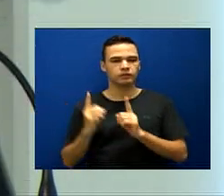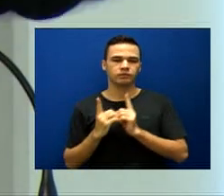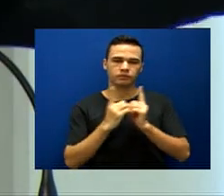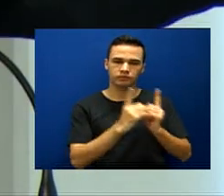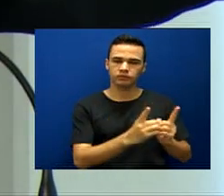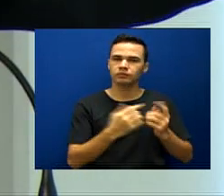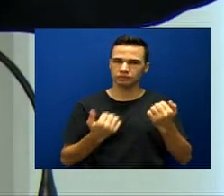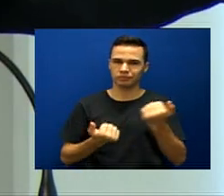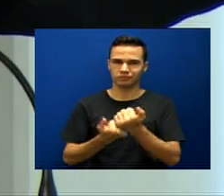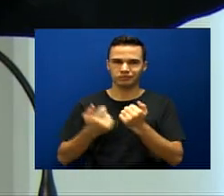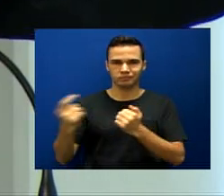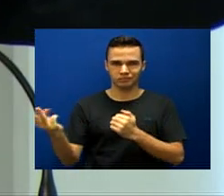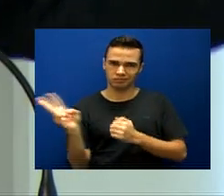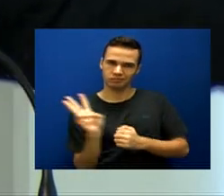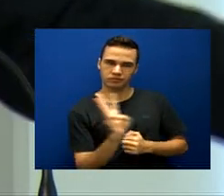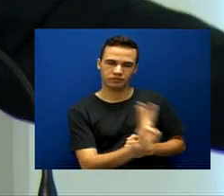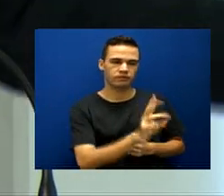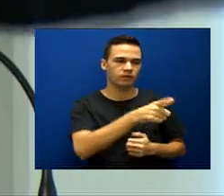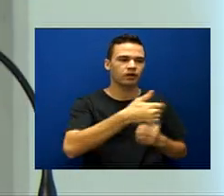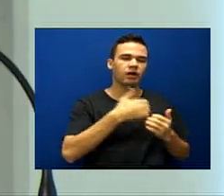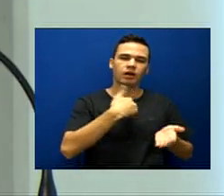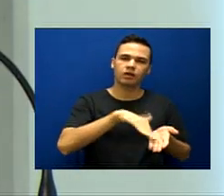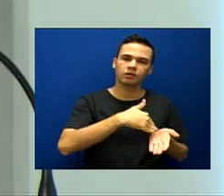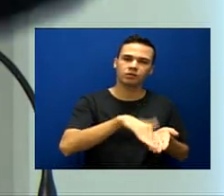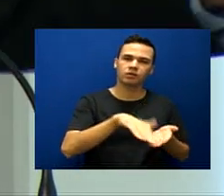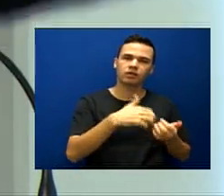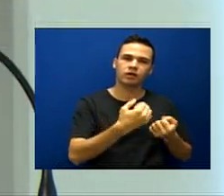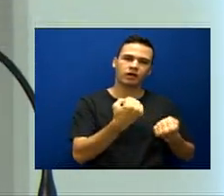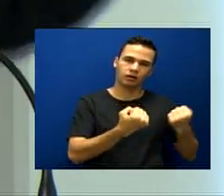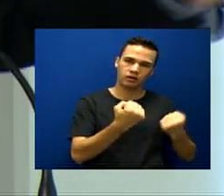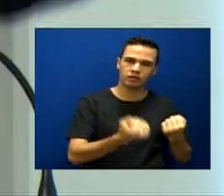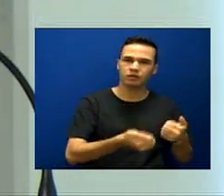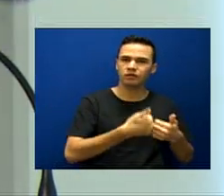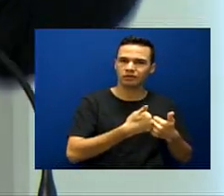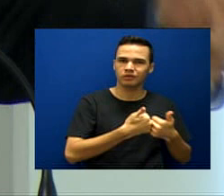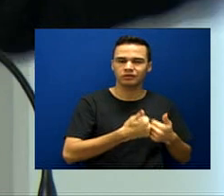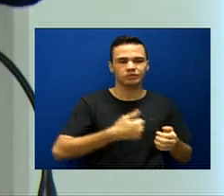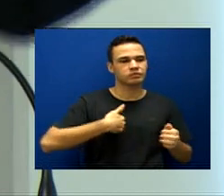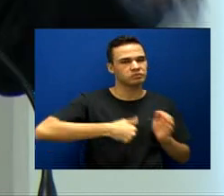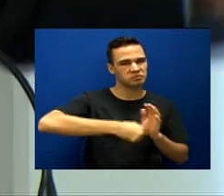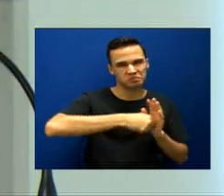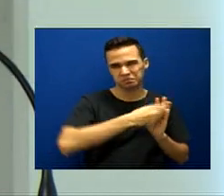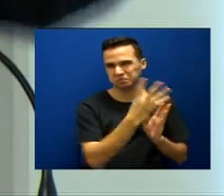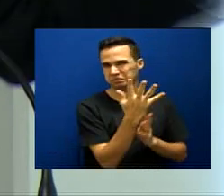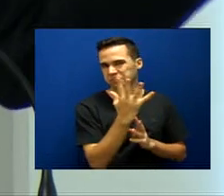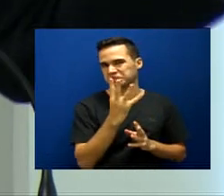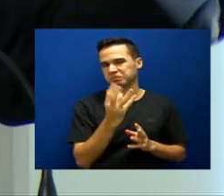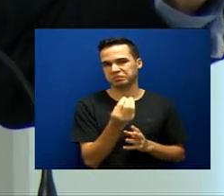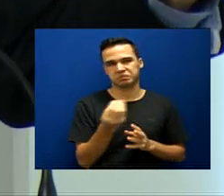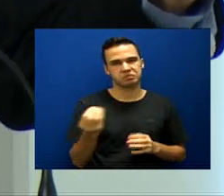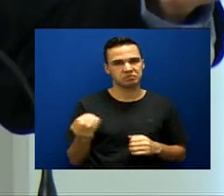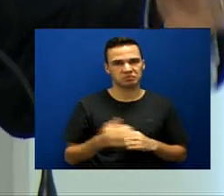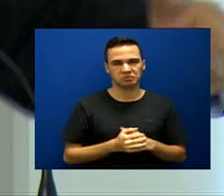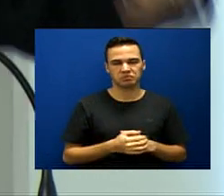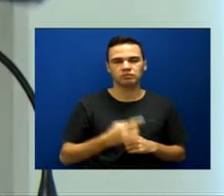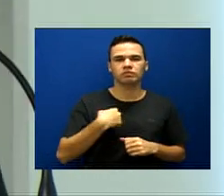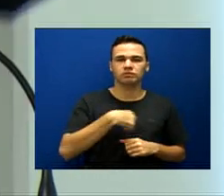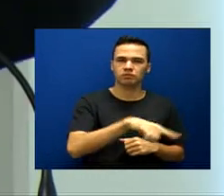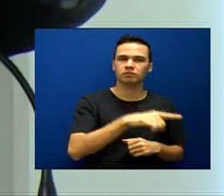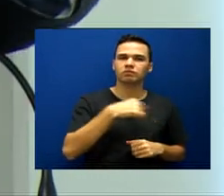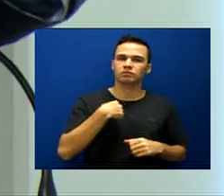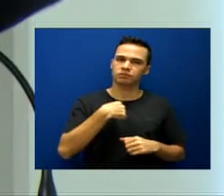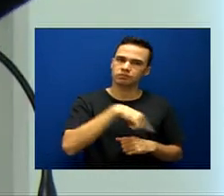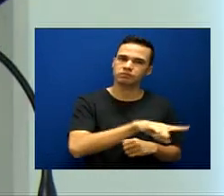deputada, indo até a Secretaria de Transporte, uma, duas, três, quatro, 10 vezes se necessária,